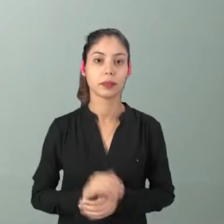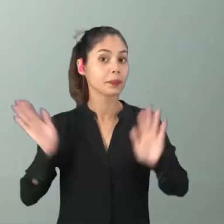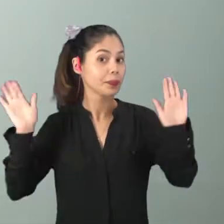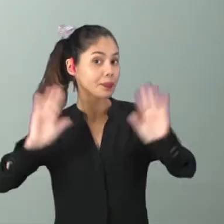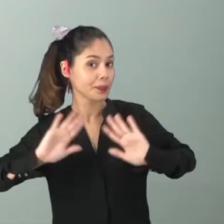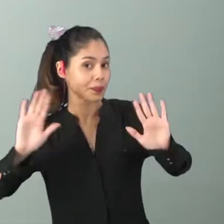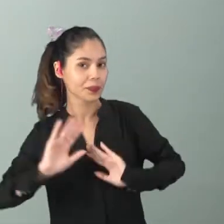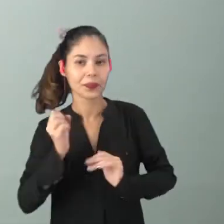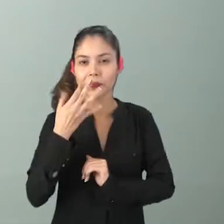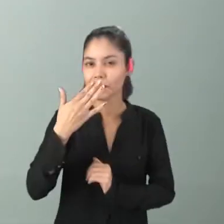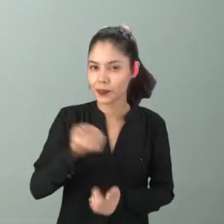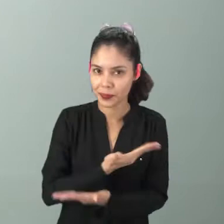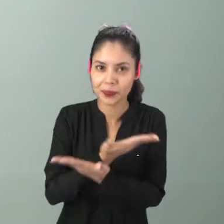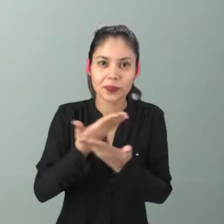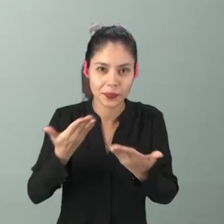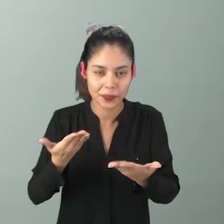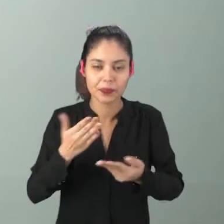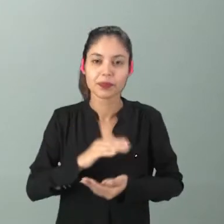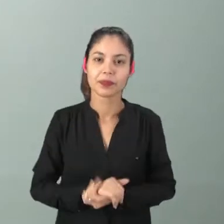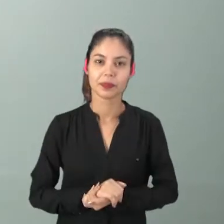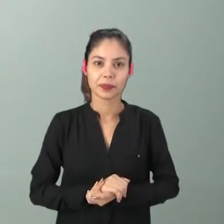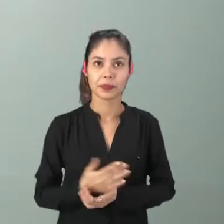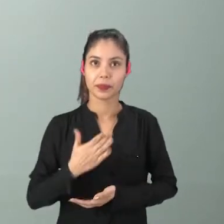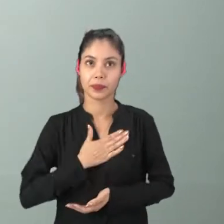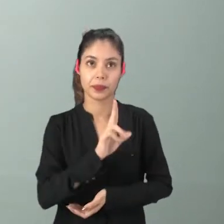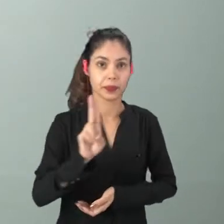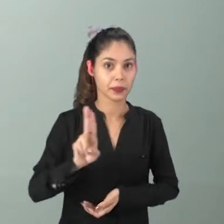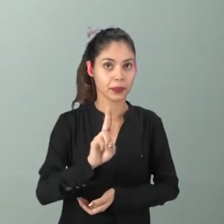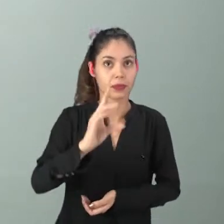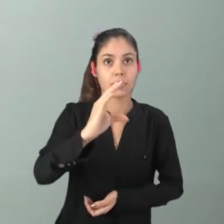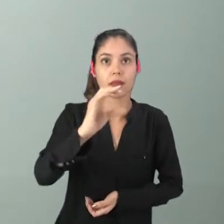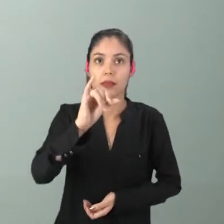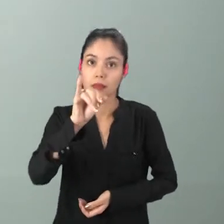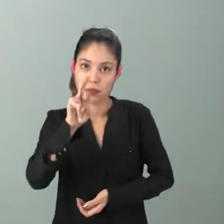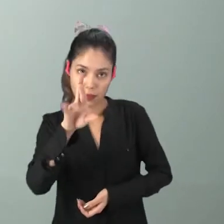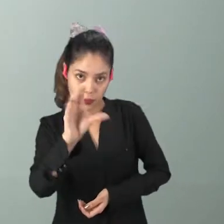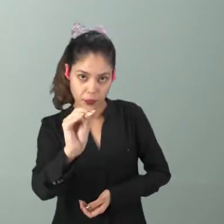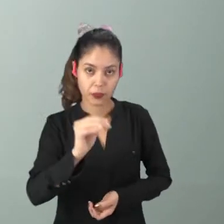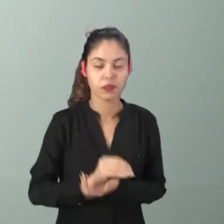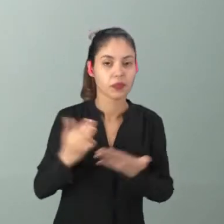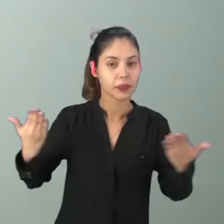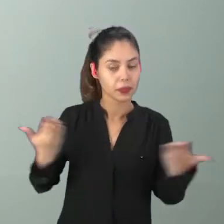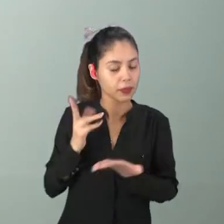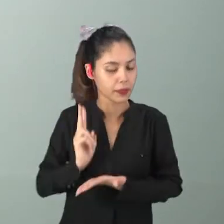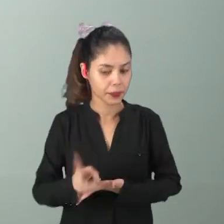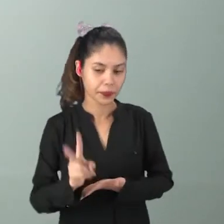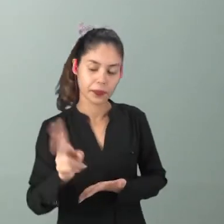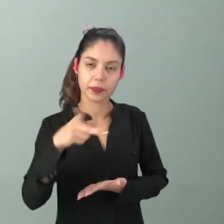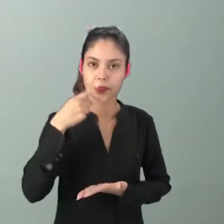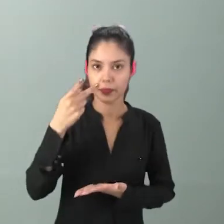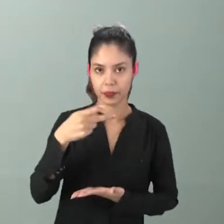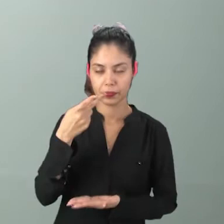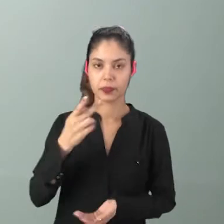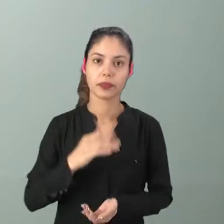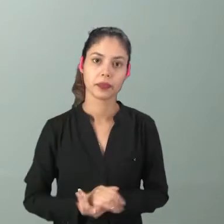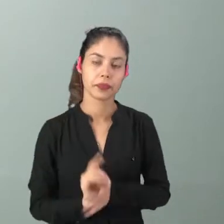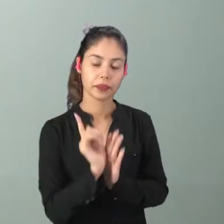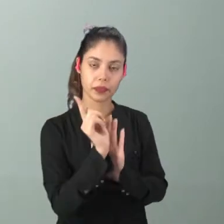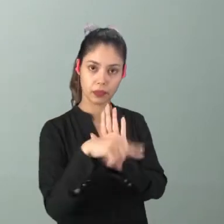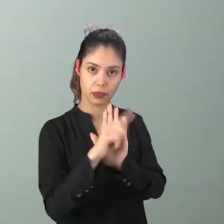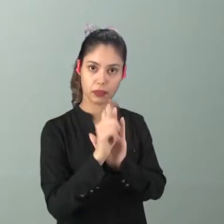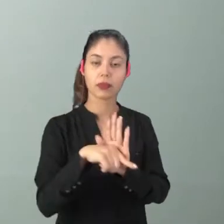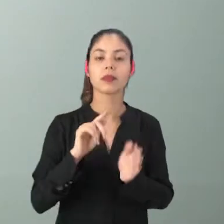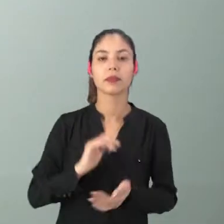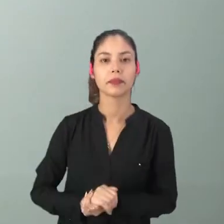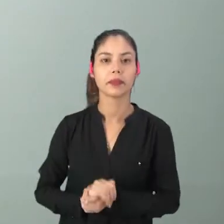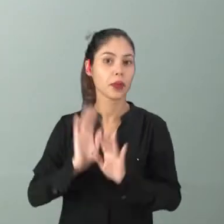Olá, letrados, tudo bem? Meu nome é Cairo Mendes e hoje nós vamos continuar falando do gênero publicidade,